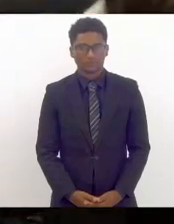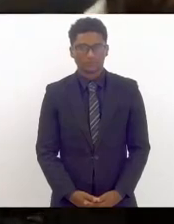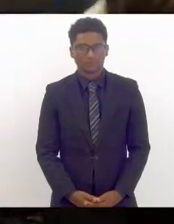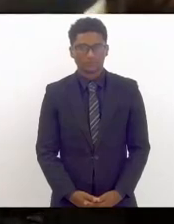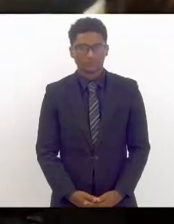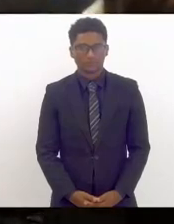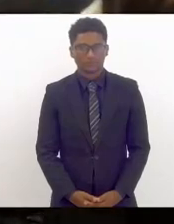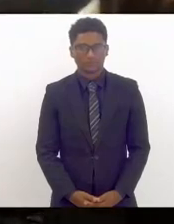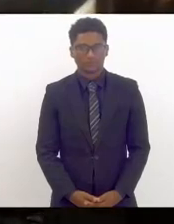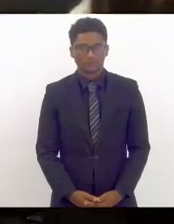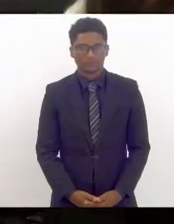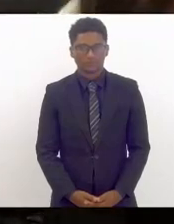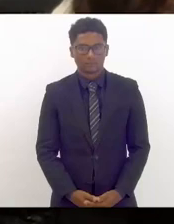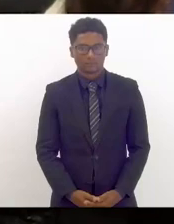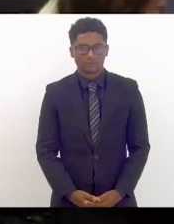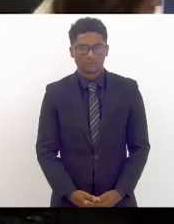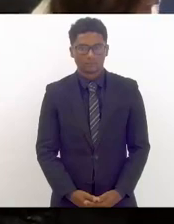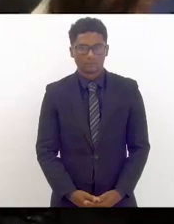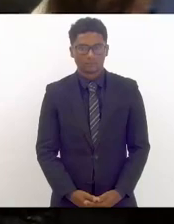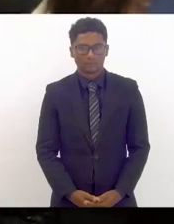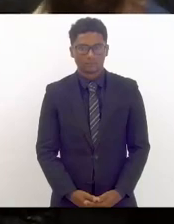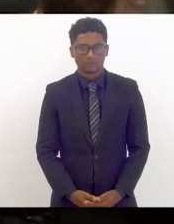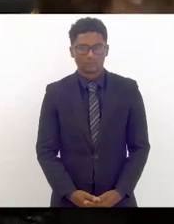Só um instante. Não precisa empurrar, não.